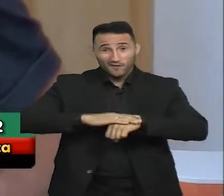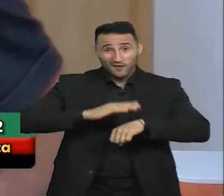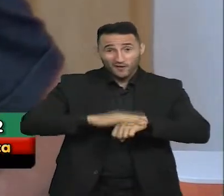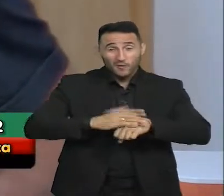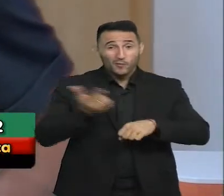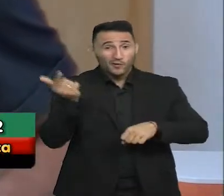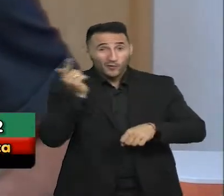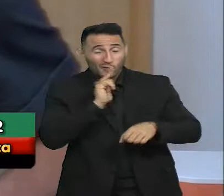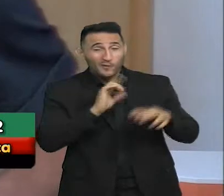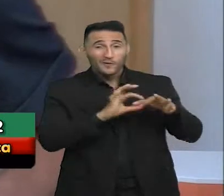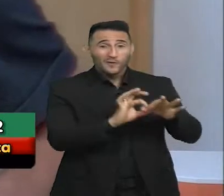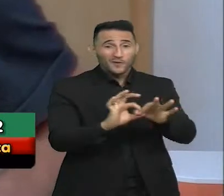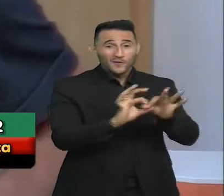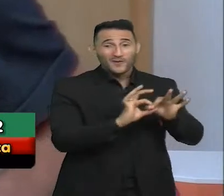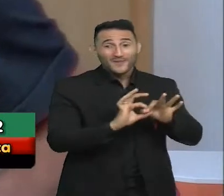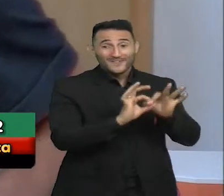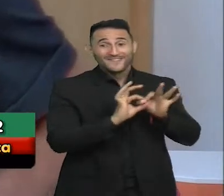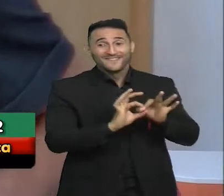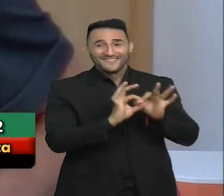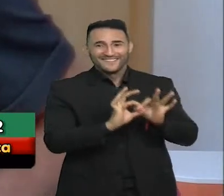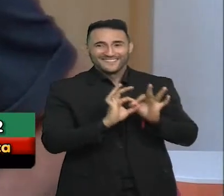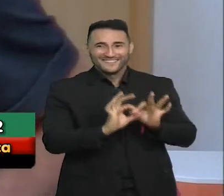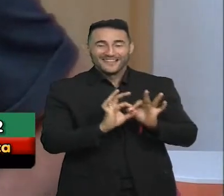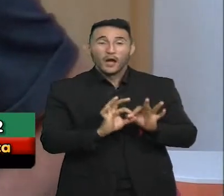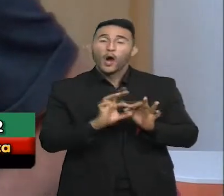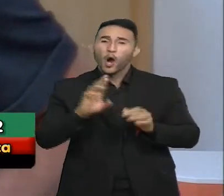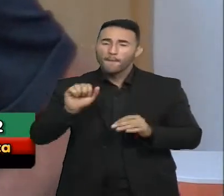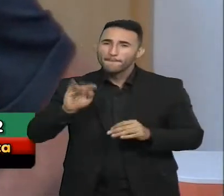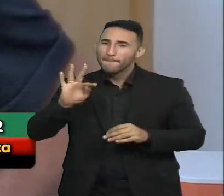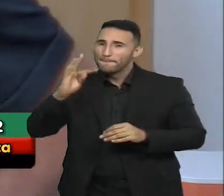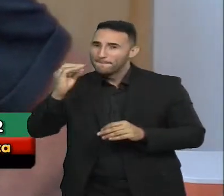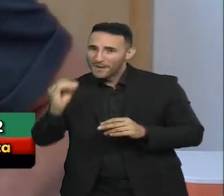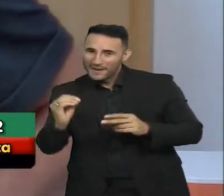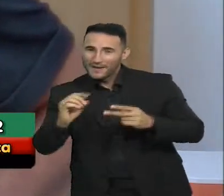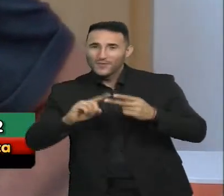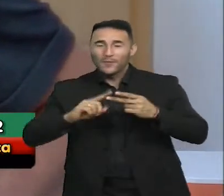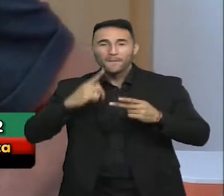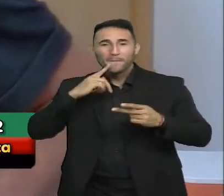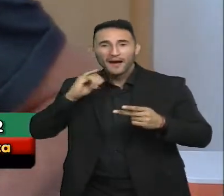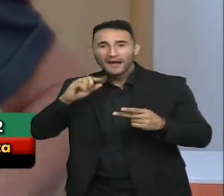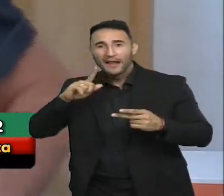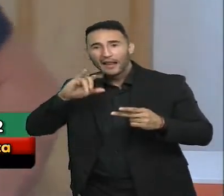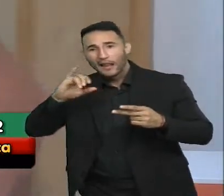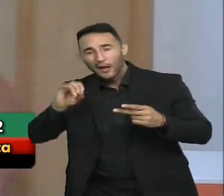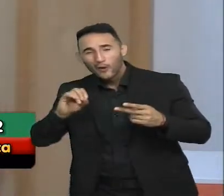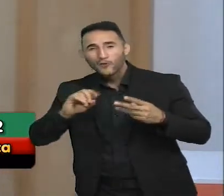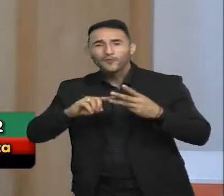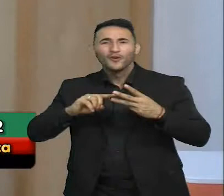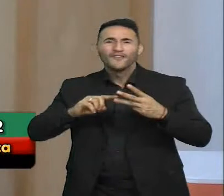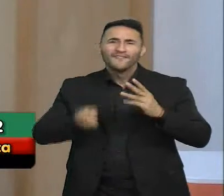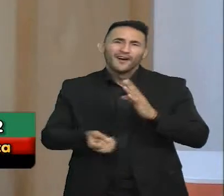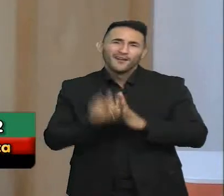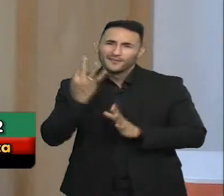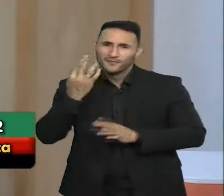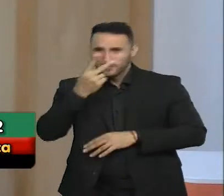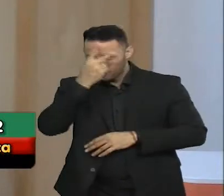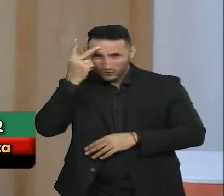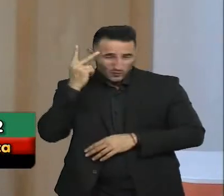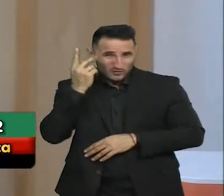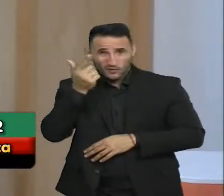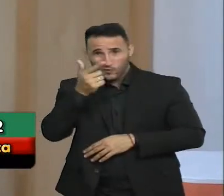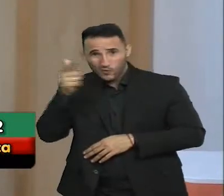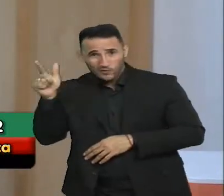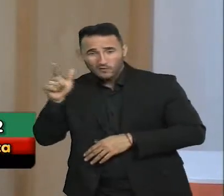USE, Raposo, há quanto tempo, foi com o Roberto, à época, pai Cláudio, ou seja, várias